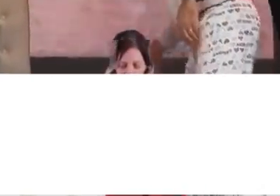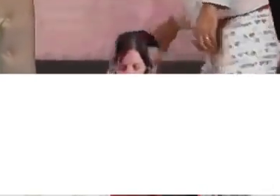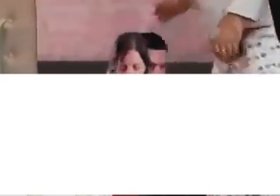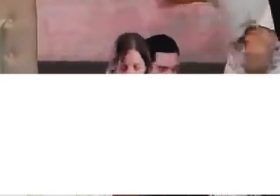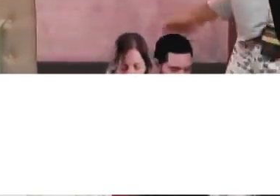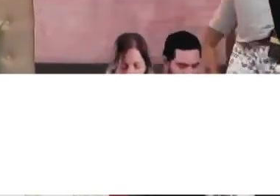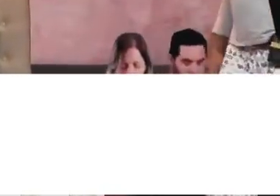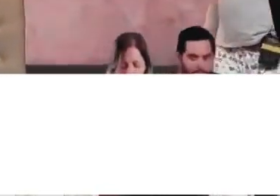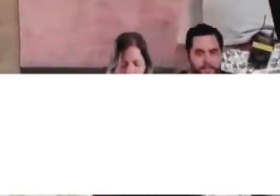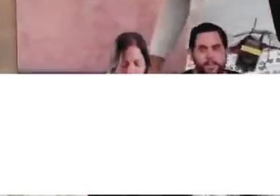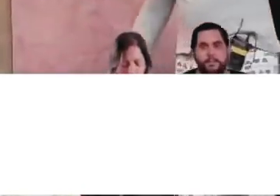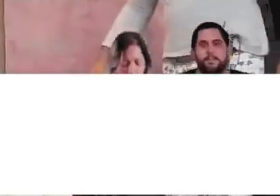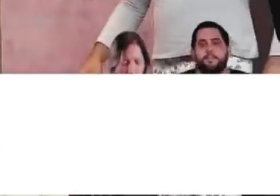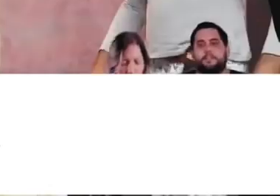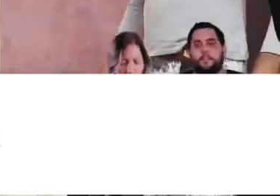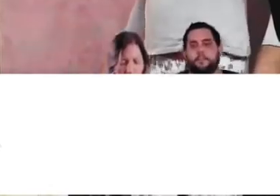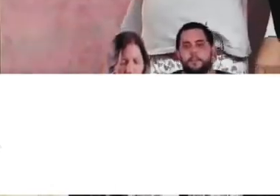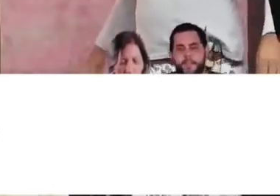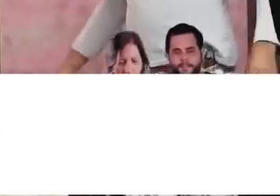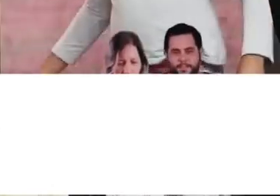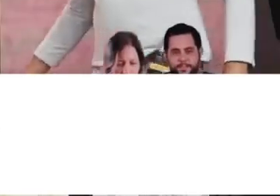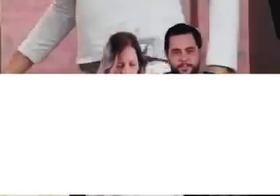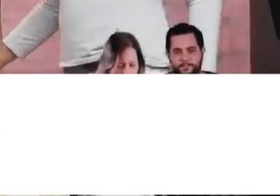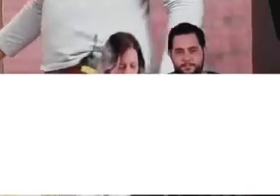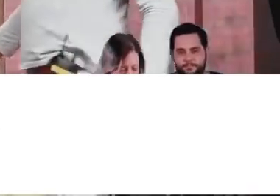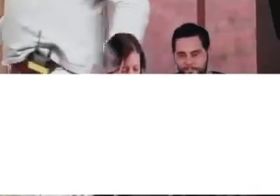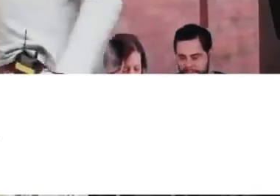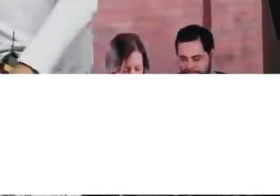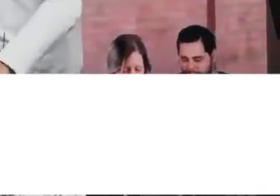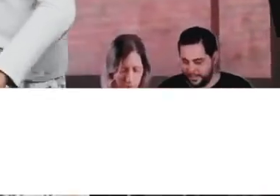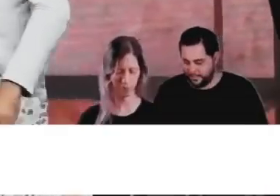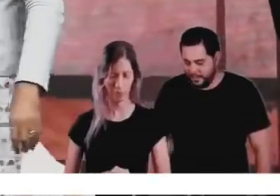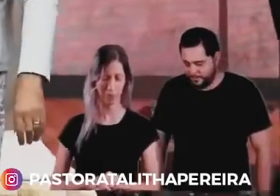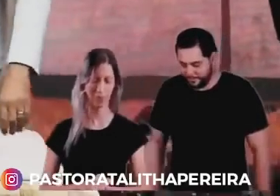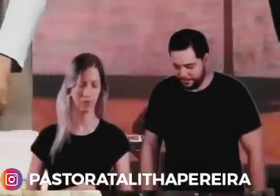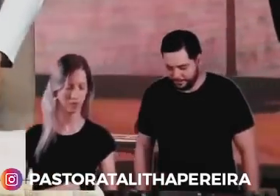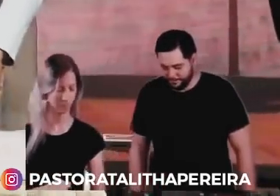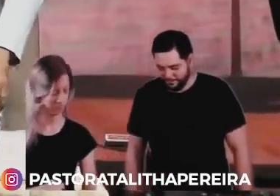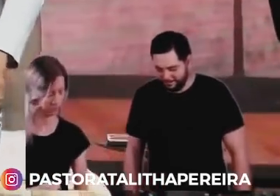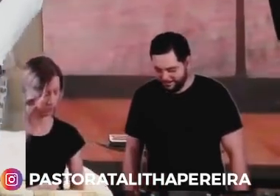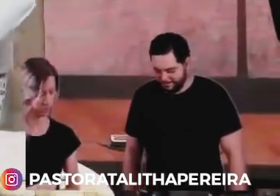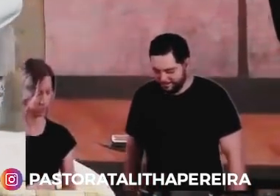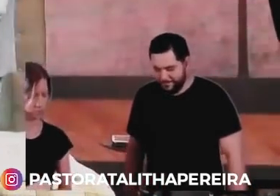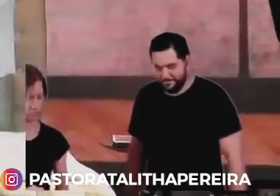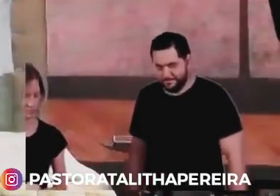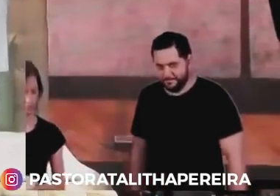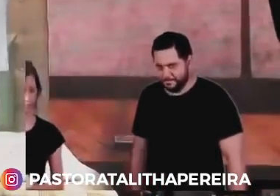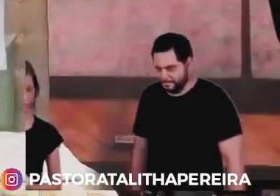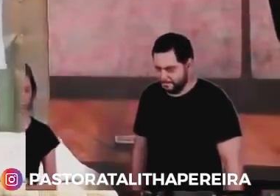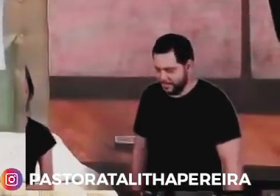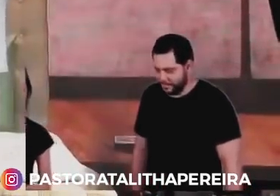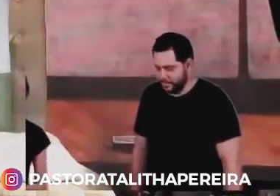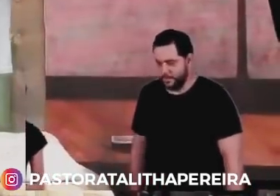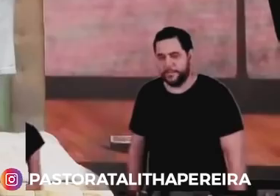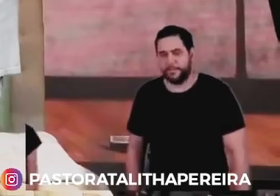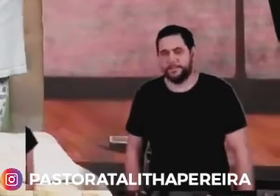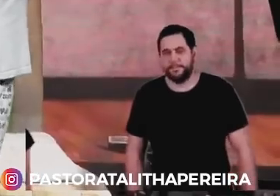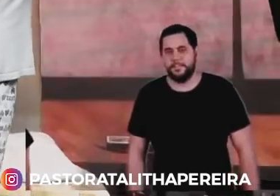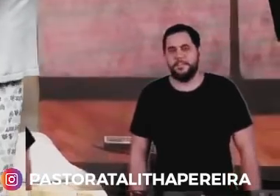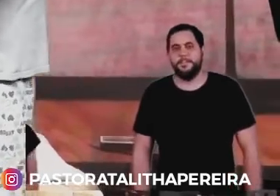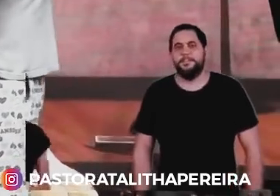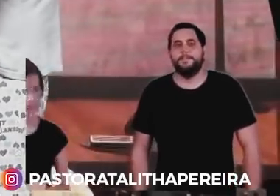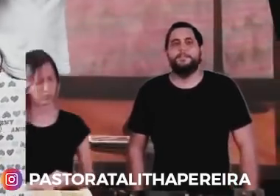Trabalhei tanto nessa casa. Ah, filha. Ah, isso que é meu denguinho, é? É. É o